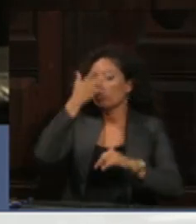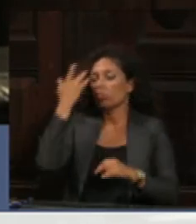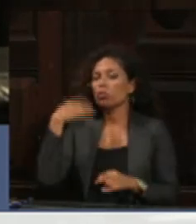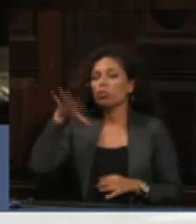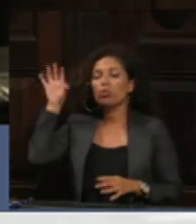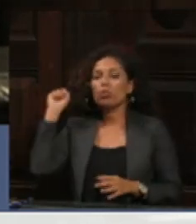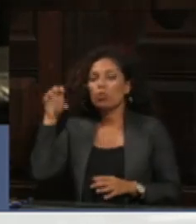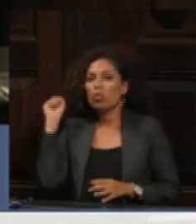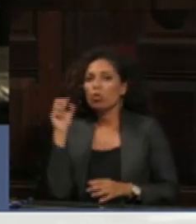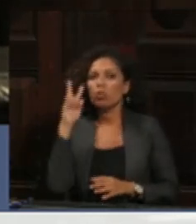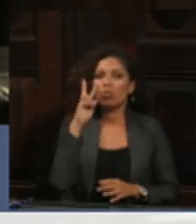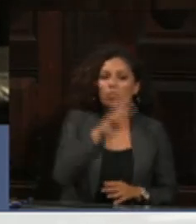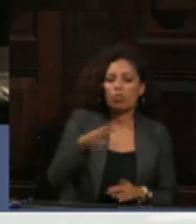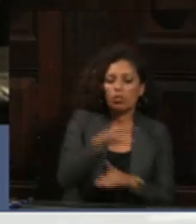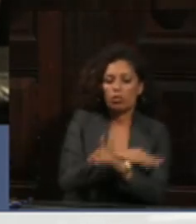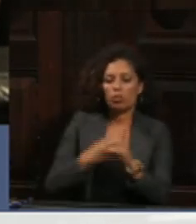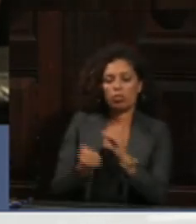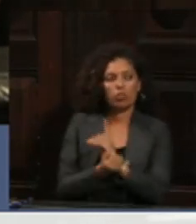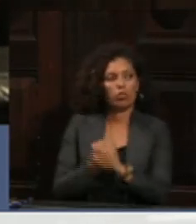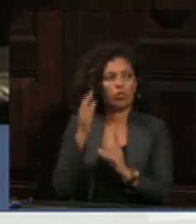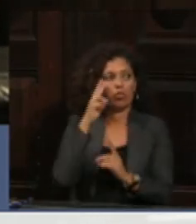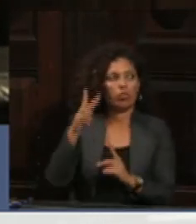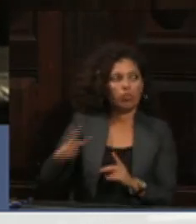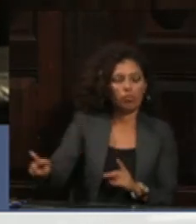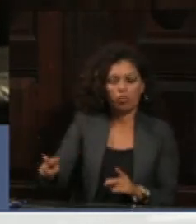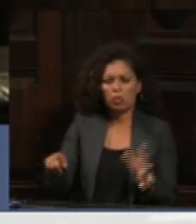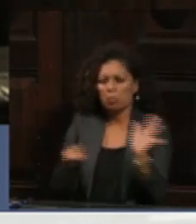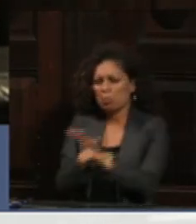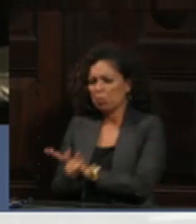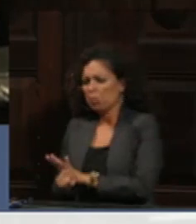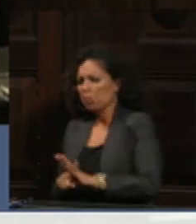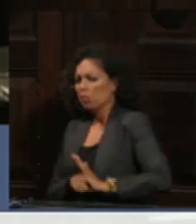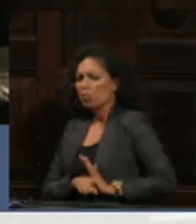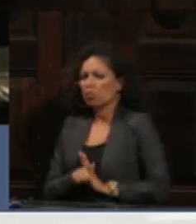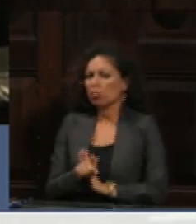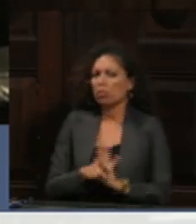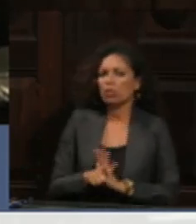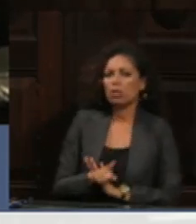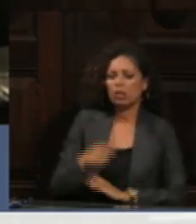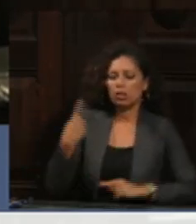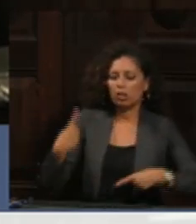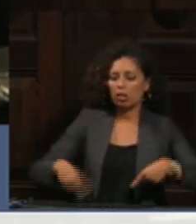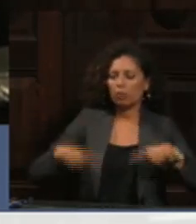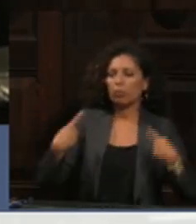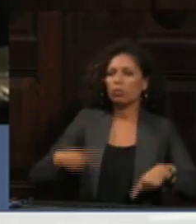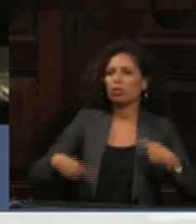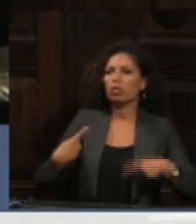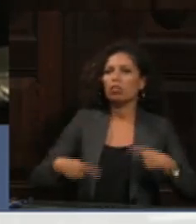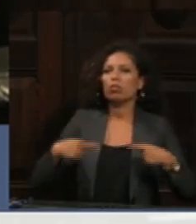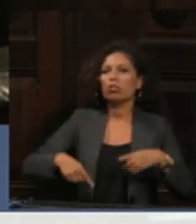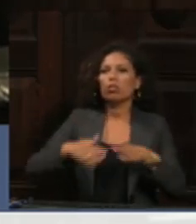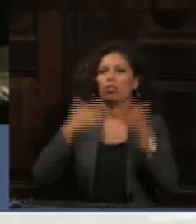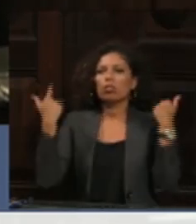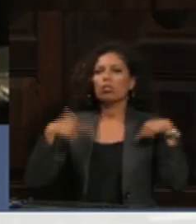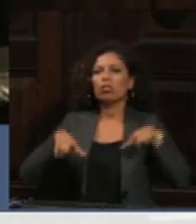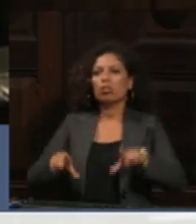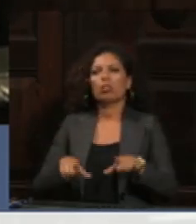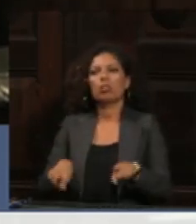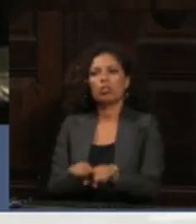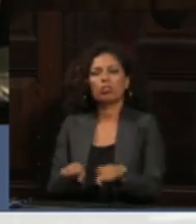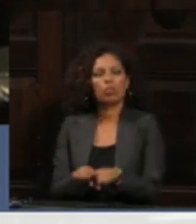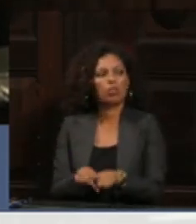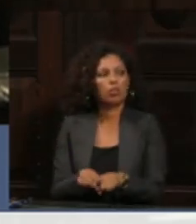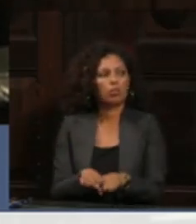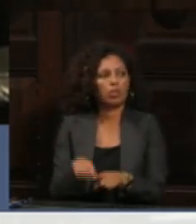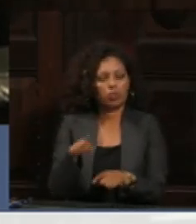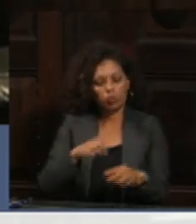pela população como ferramenta de monitoramento da atuação dessa casa e, consequentemente,